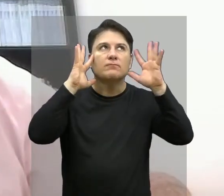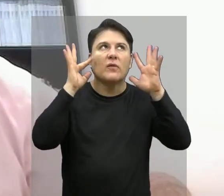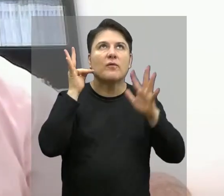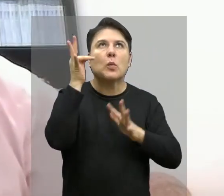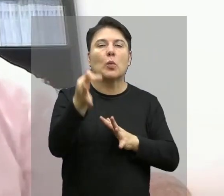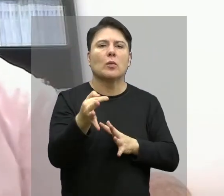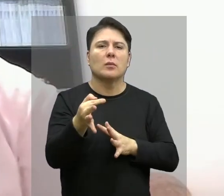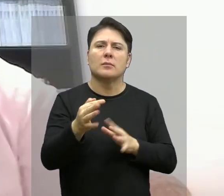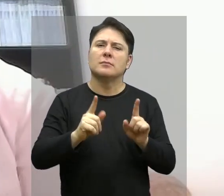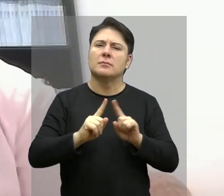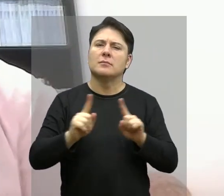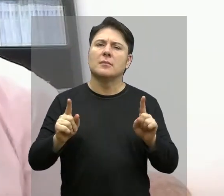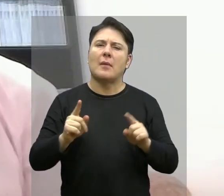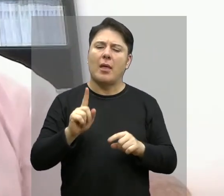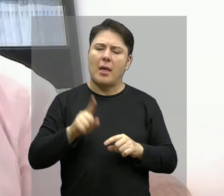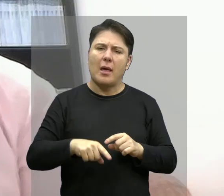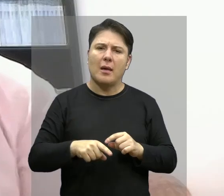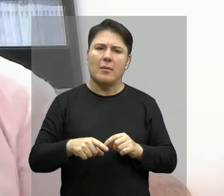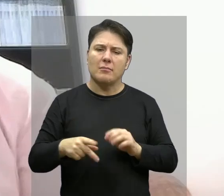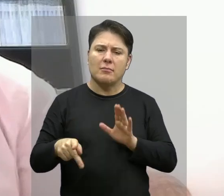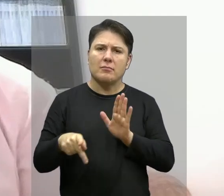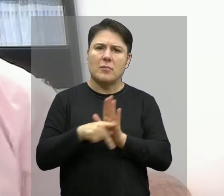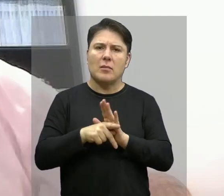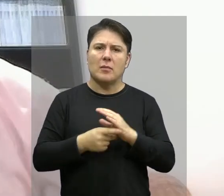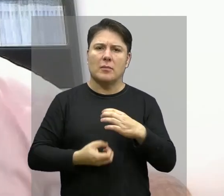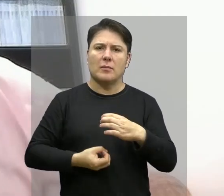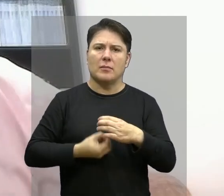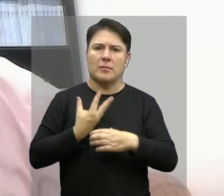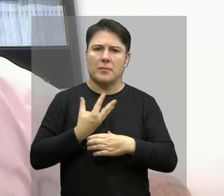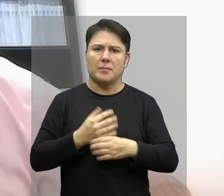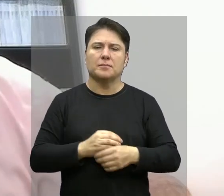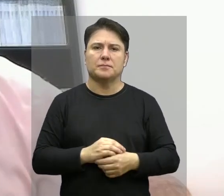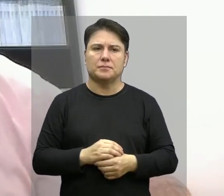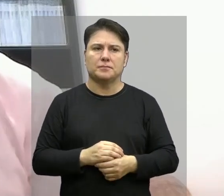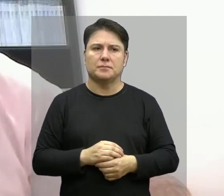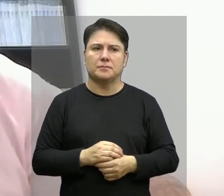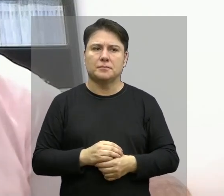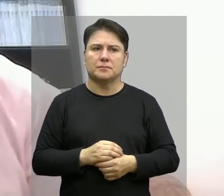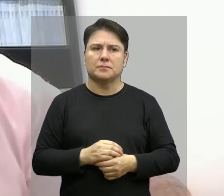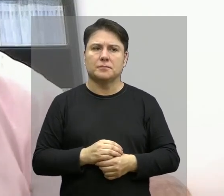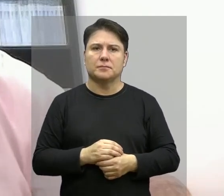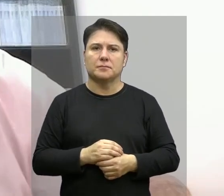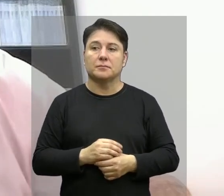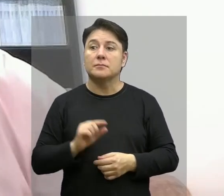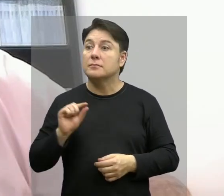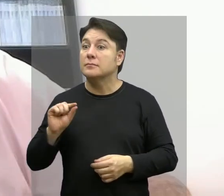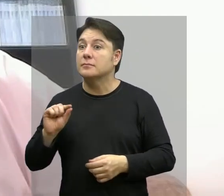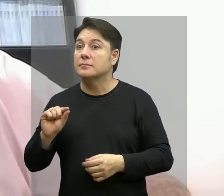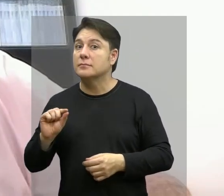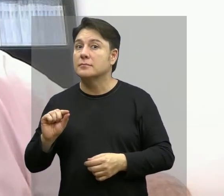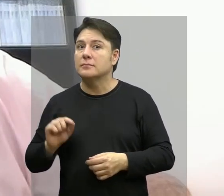Então é uma coisa praticamente inata do ser humano. Meu trabalho, né? Oi?